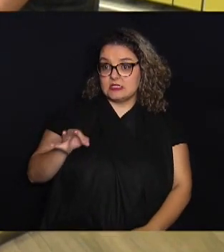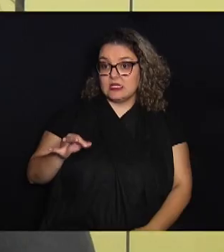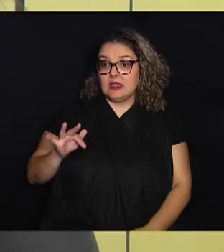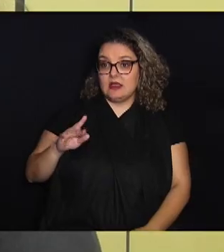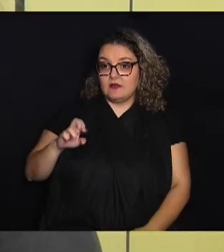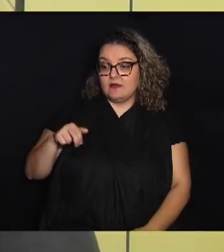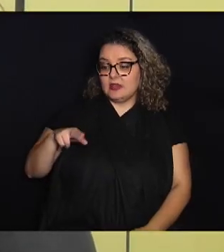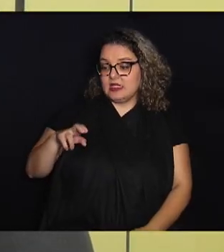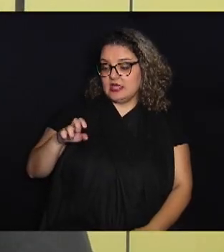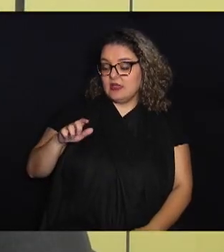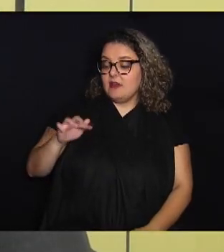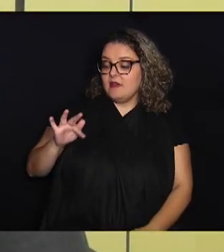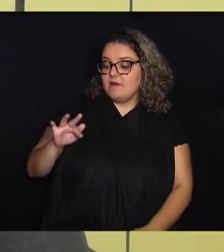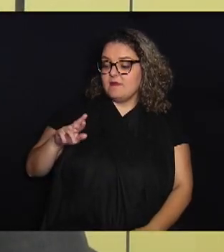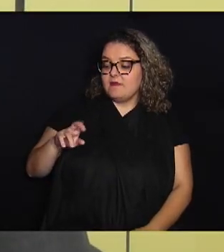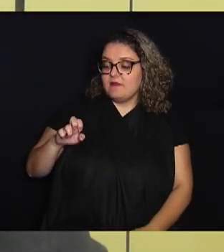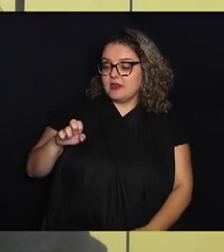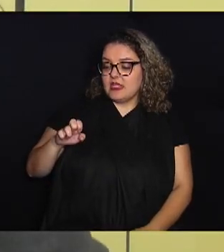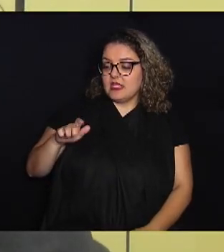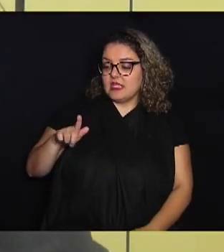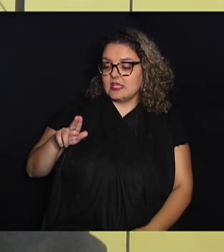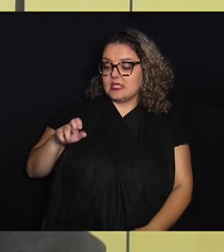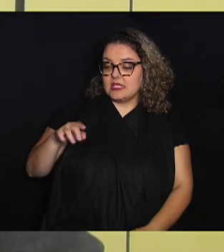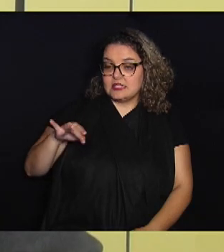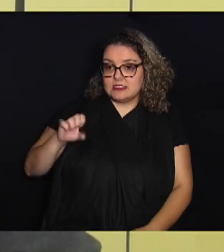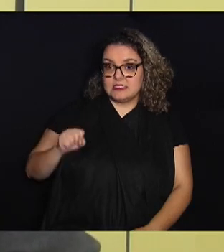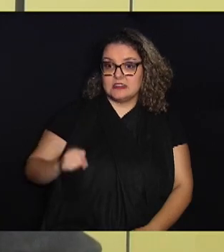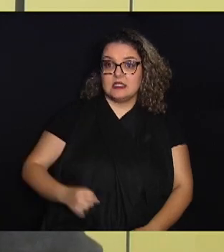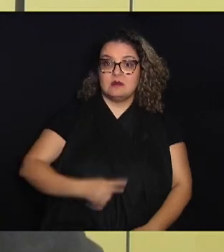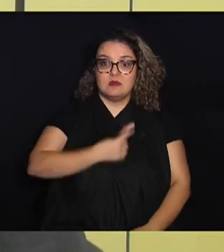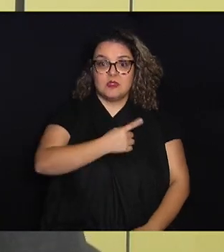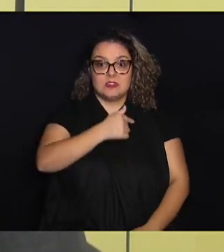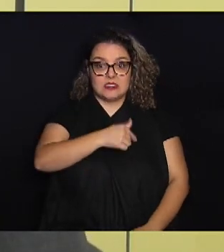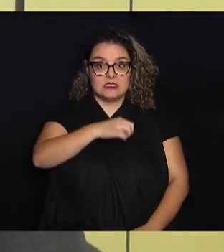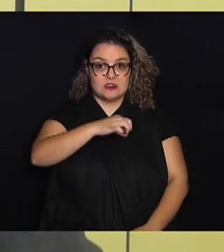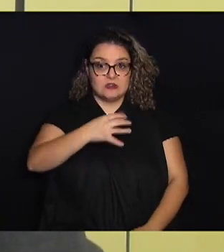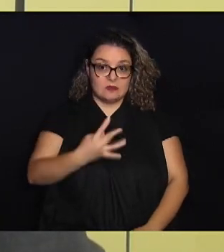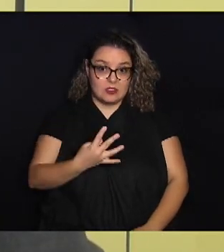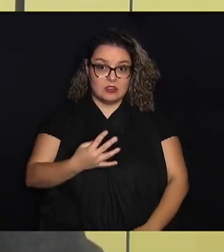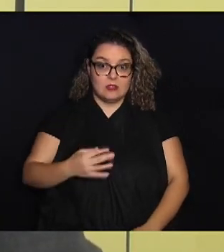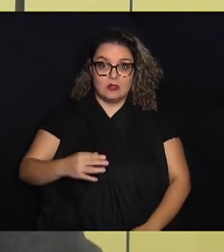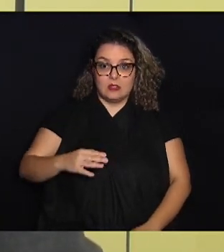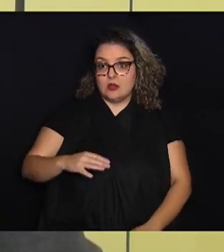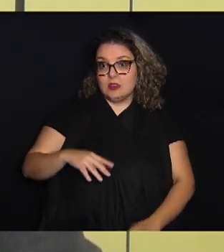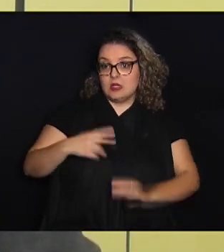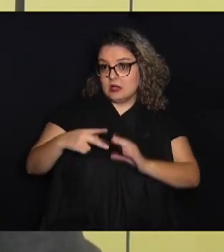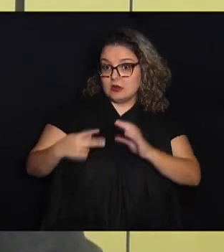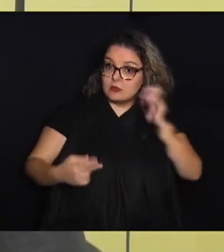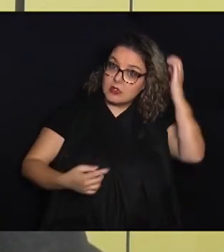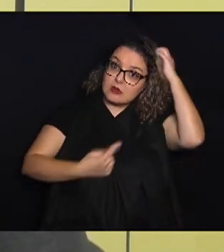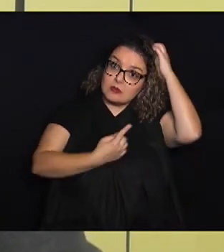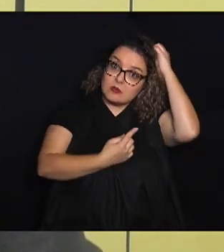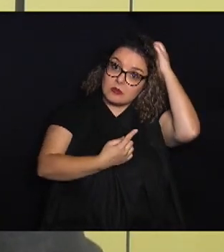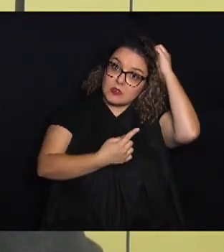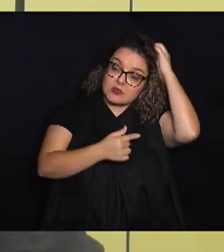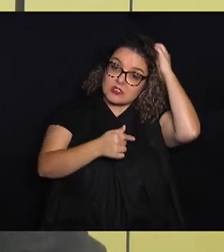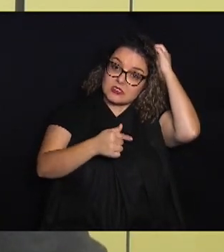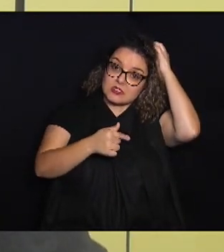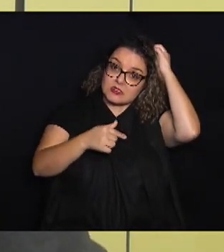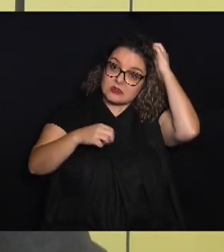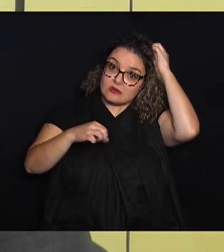ela é criada em 1774 e a Câmara em 1797. Então, 25 anos depois, é muito pouca coisa,